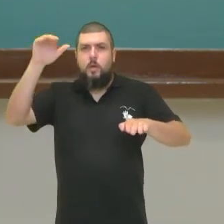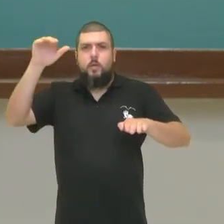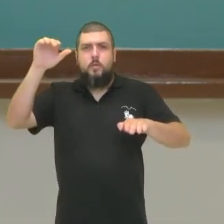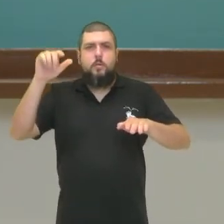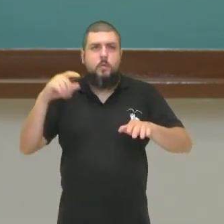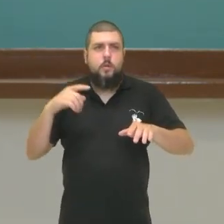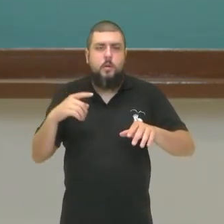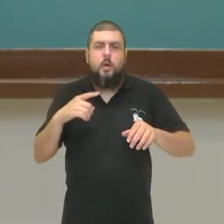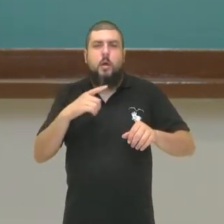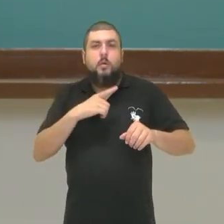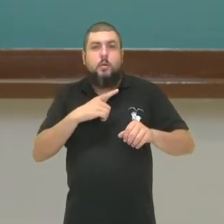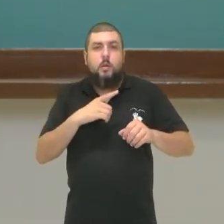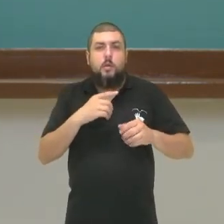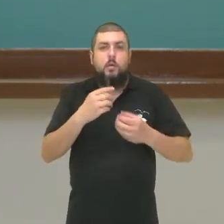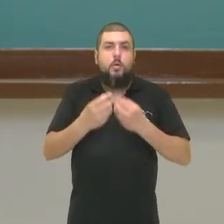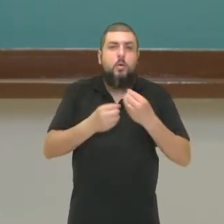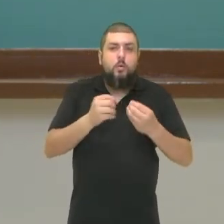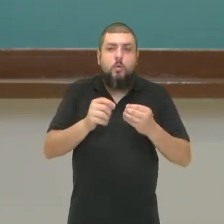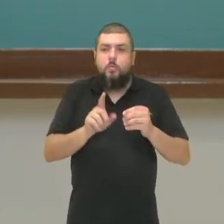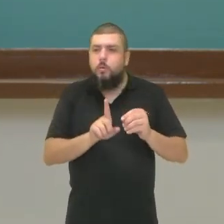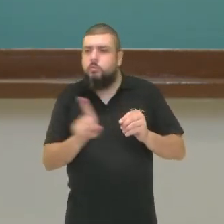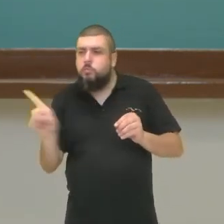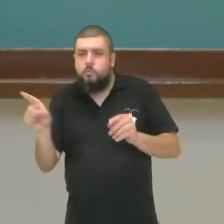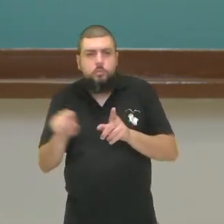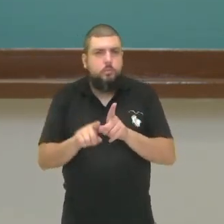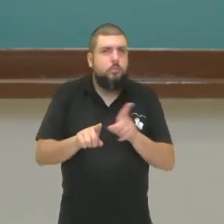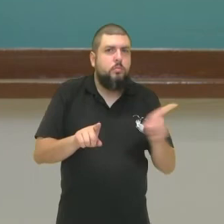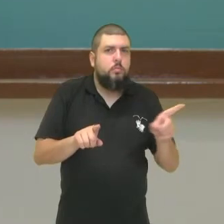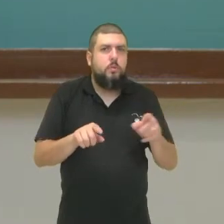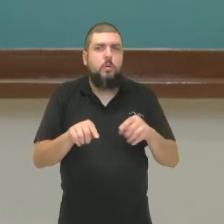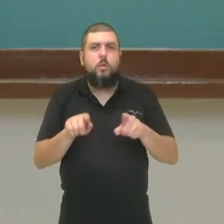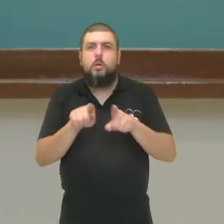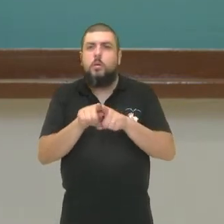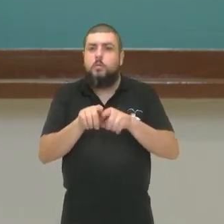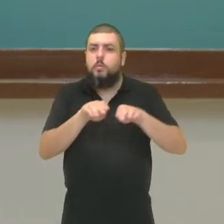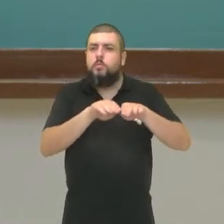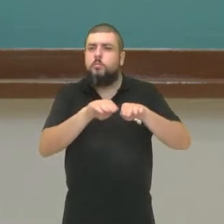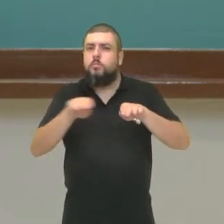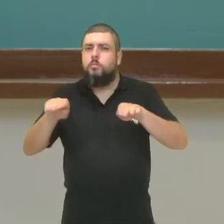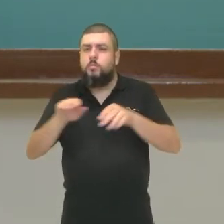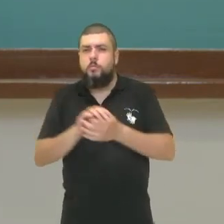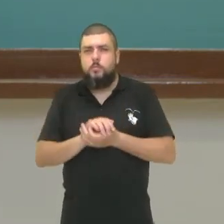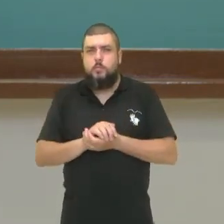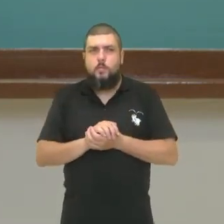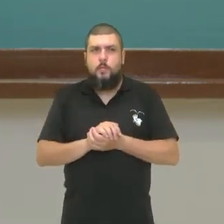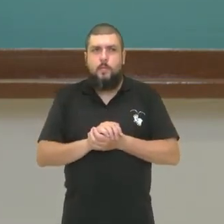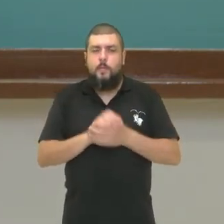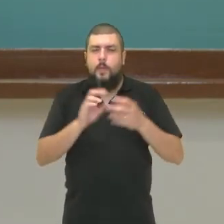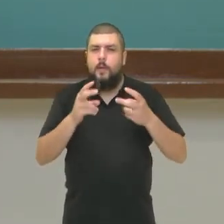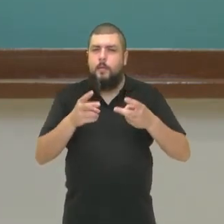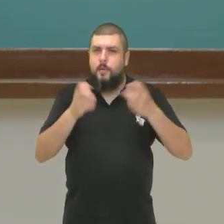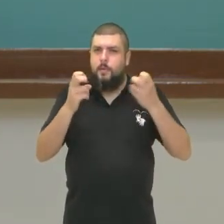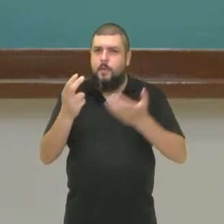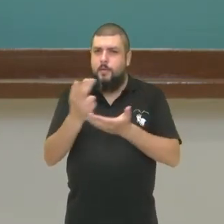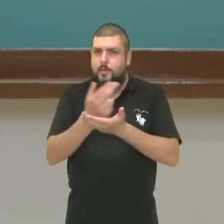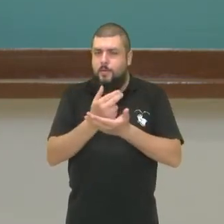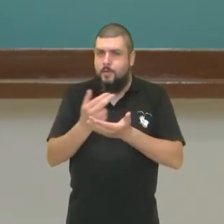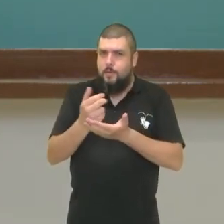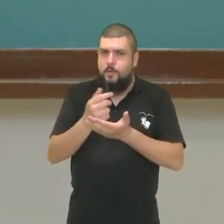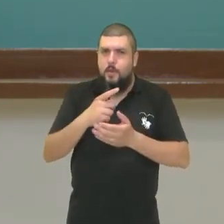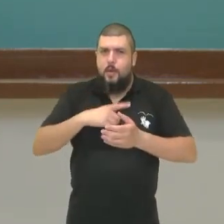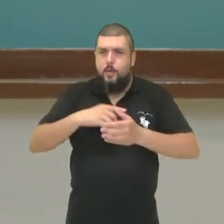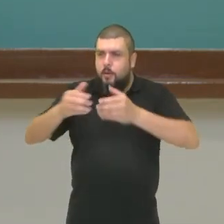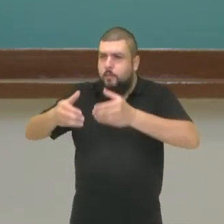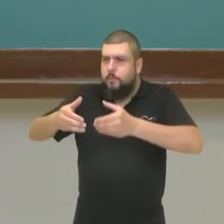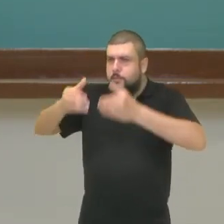né? As direções e os planos. Pode observar aqui no desenho, ó, que nós temos uma moça no alto,